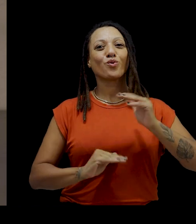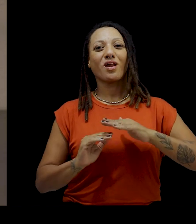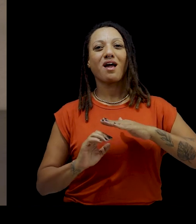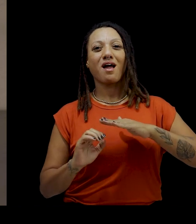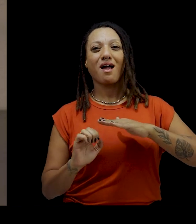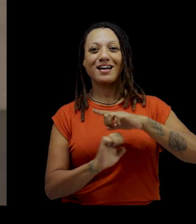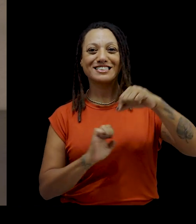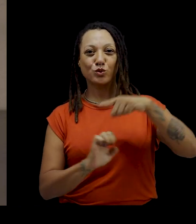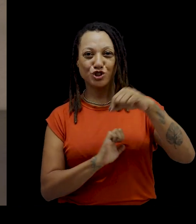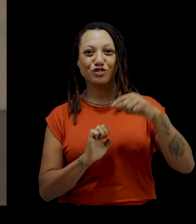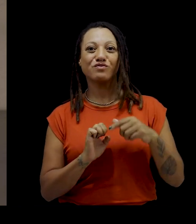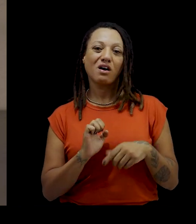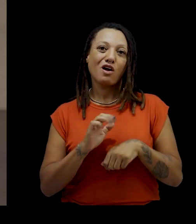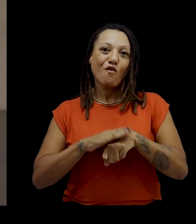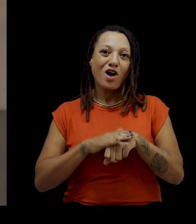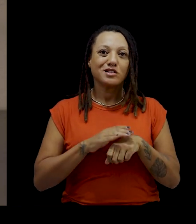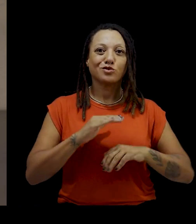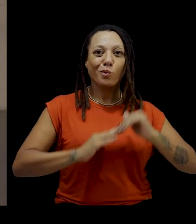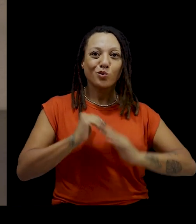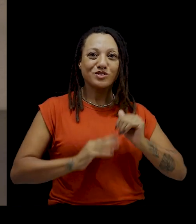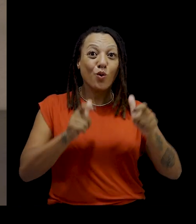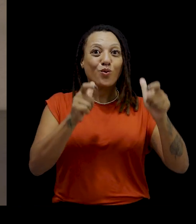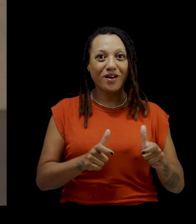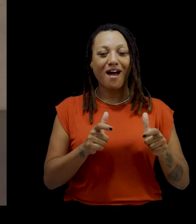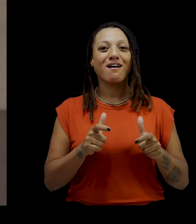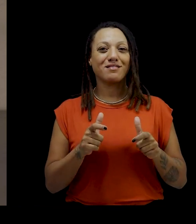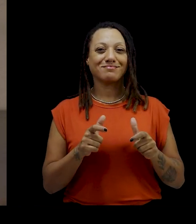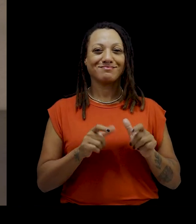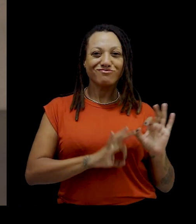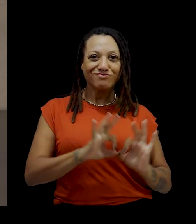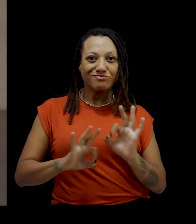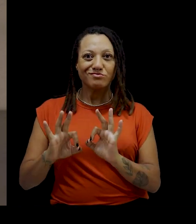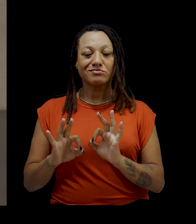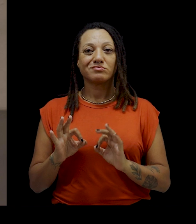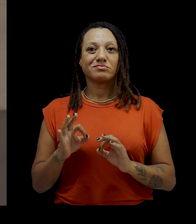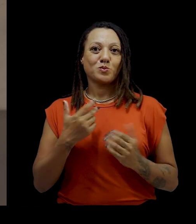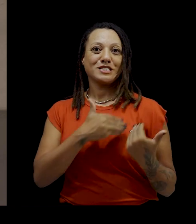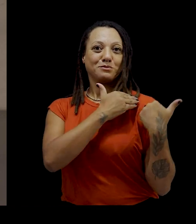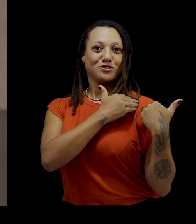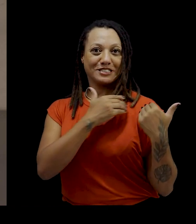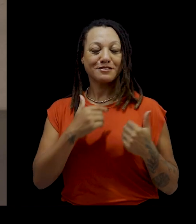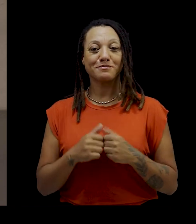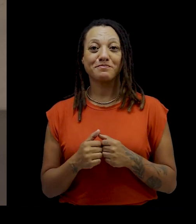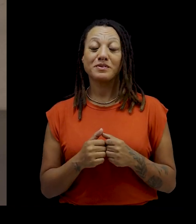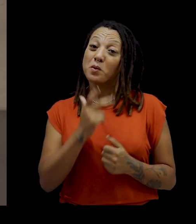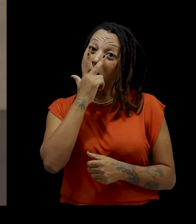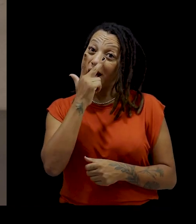executiva e produção local assim também, e eu acho que